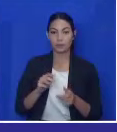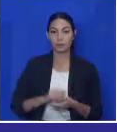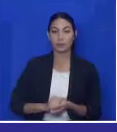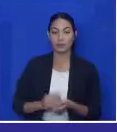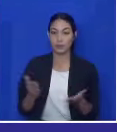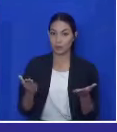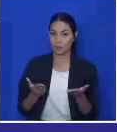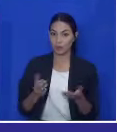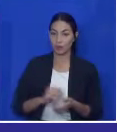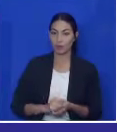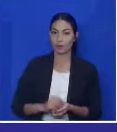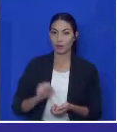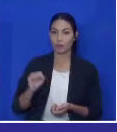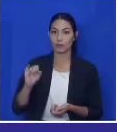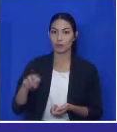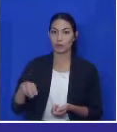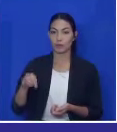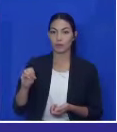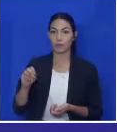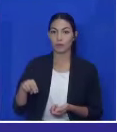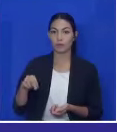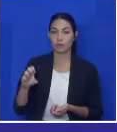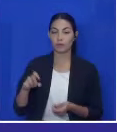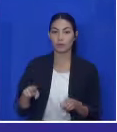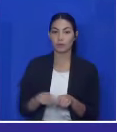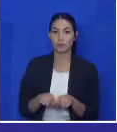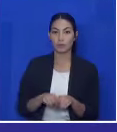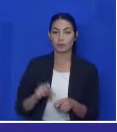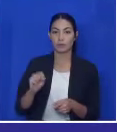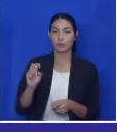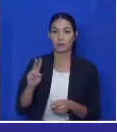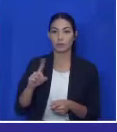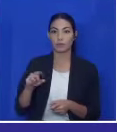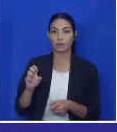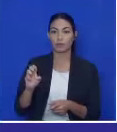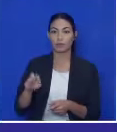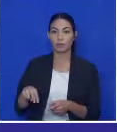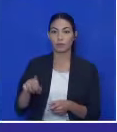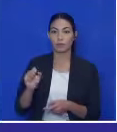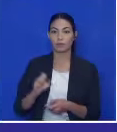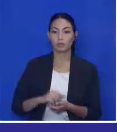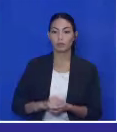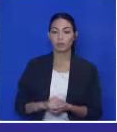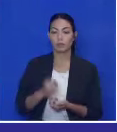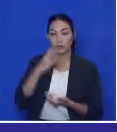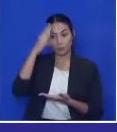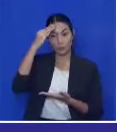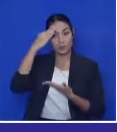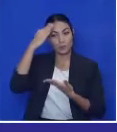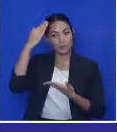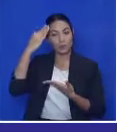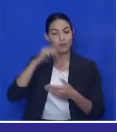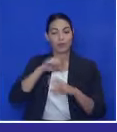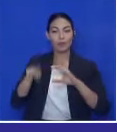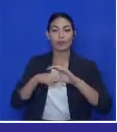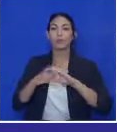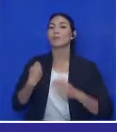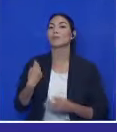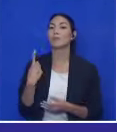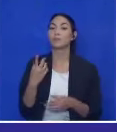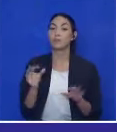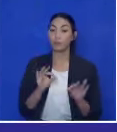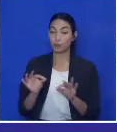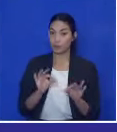populares. Ao meu lado, a Simone Benetelli e a Suzene Camargo. Boa noite, muito obrigada. Desse outro lado, o Globo número 1